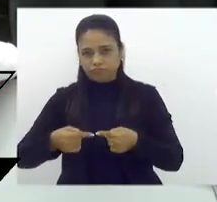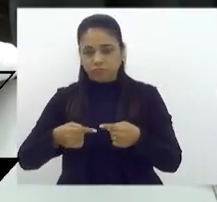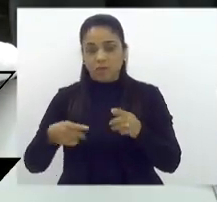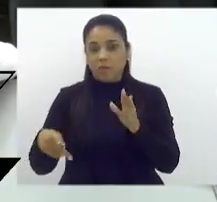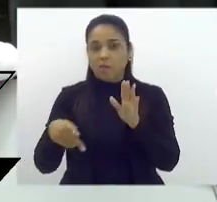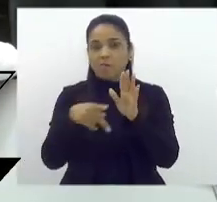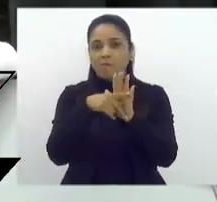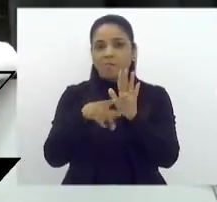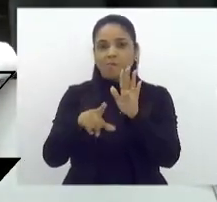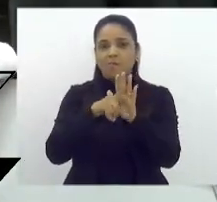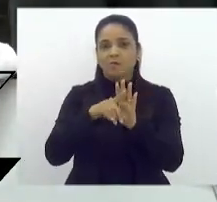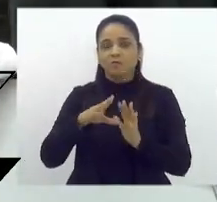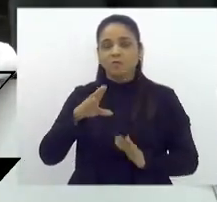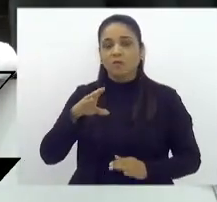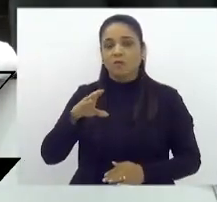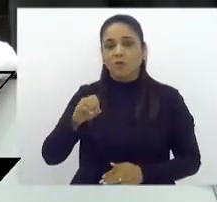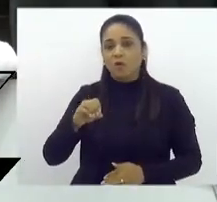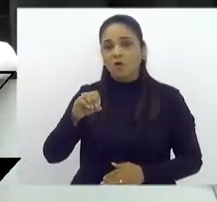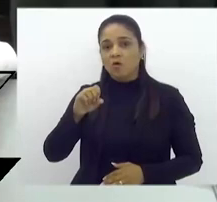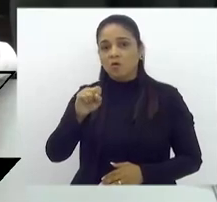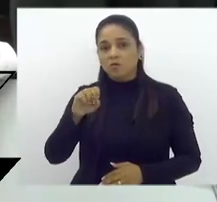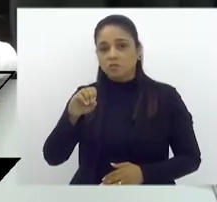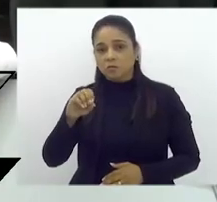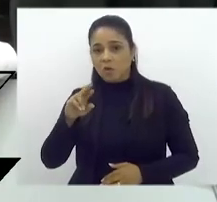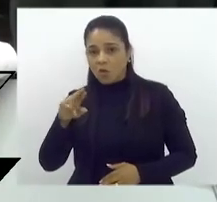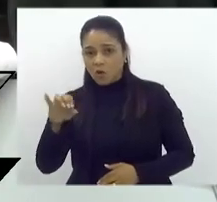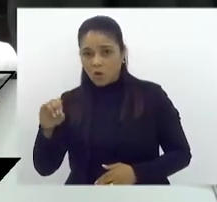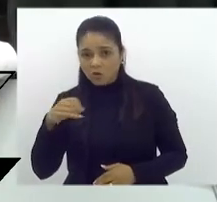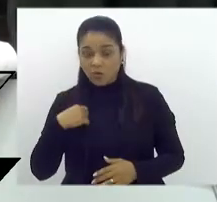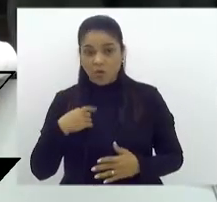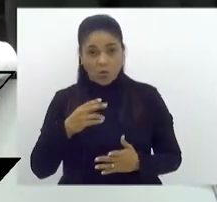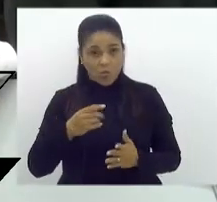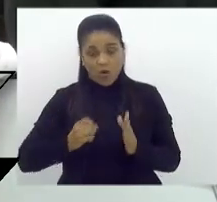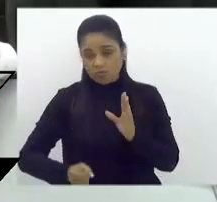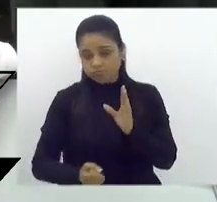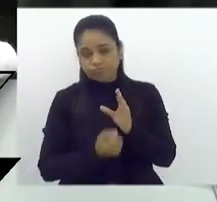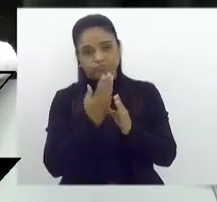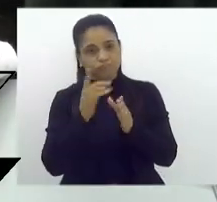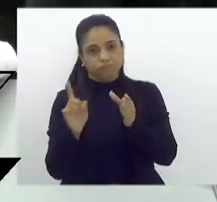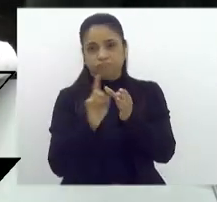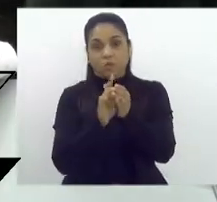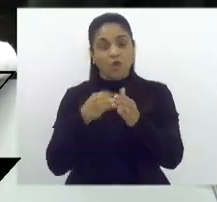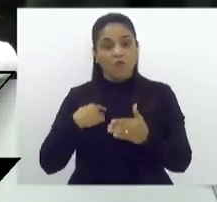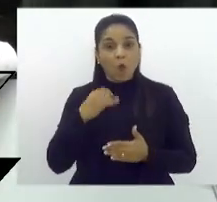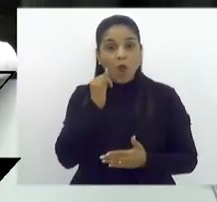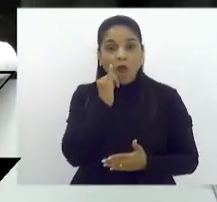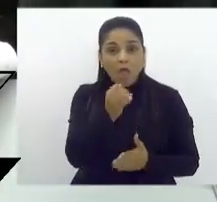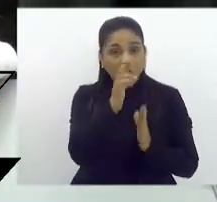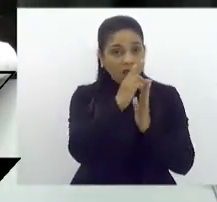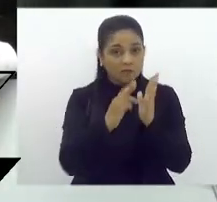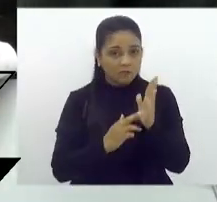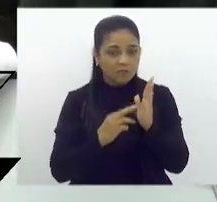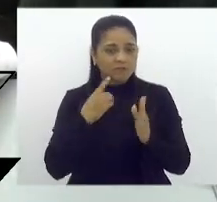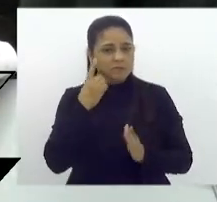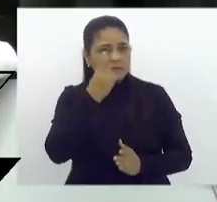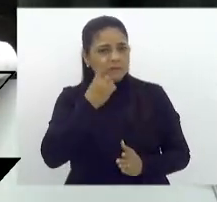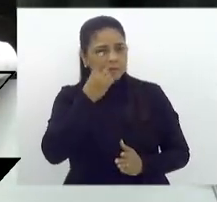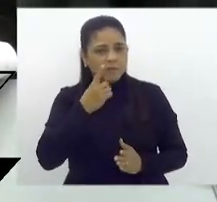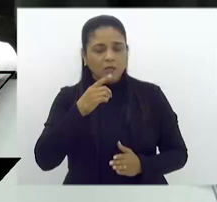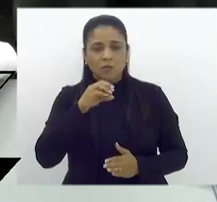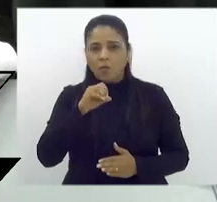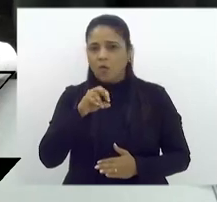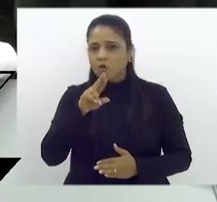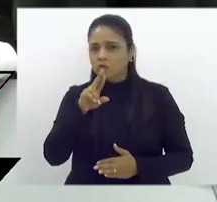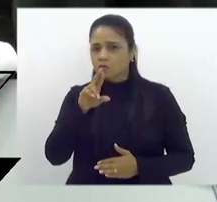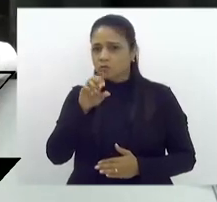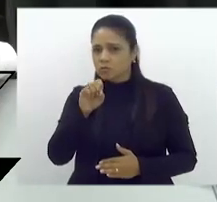deputado Osório, que eu não fui coautor, porque eu fui o relator. Deputado Osório já não é deputado há muitos mandatos. Mas Vossa Excelência